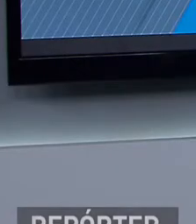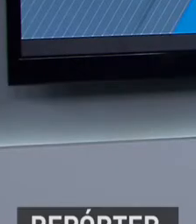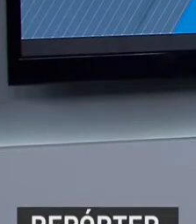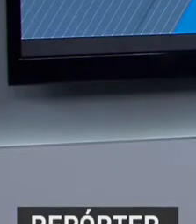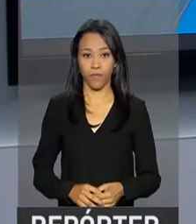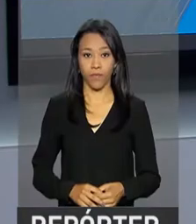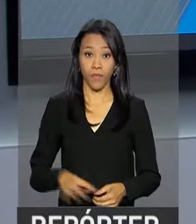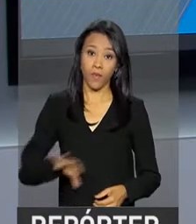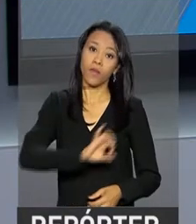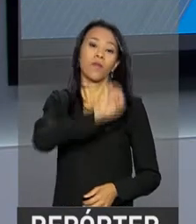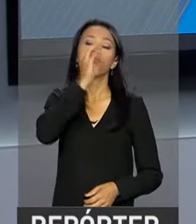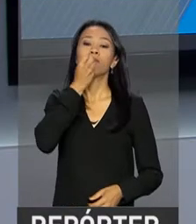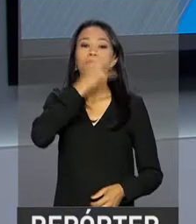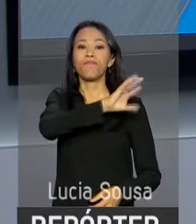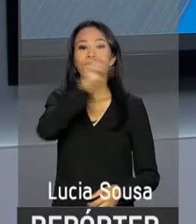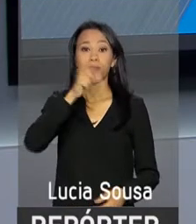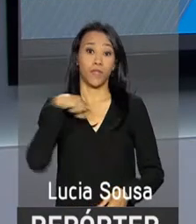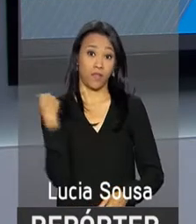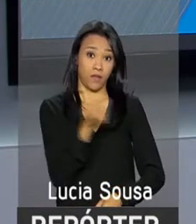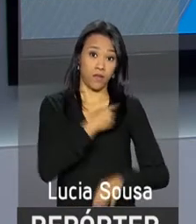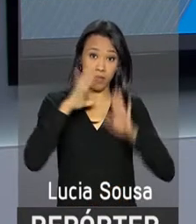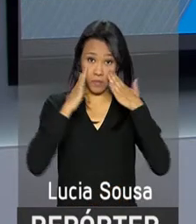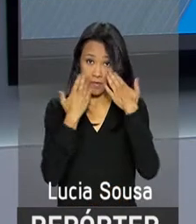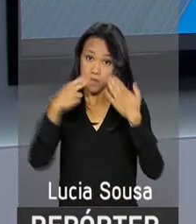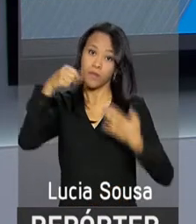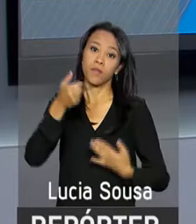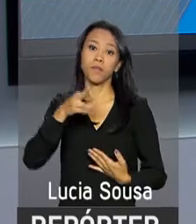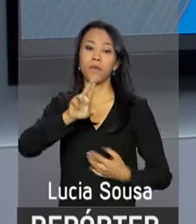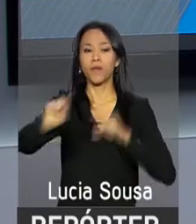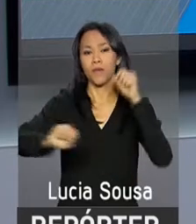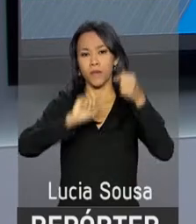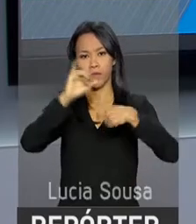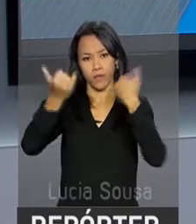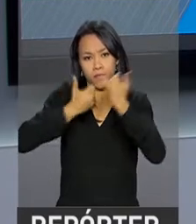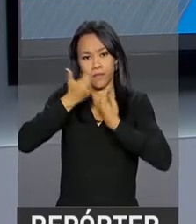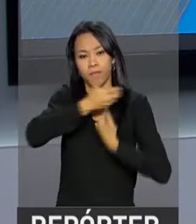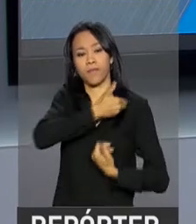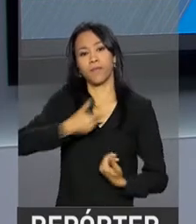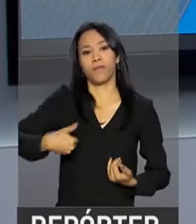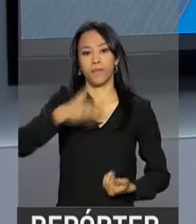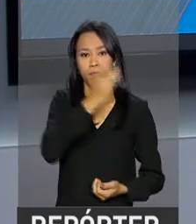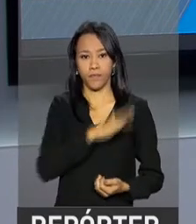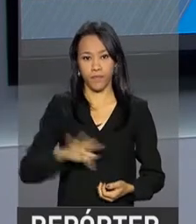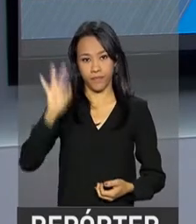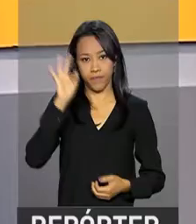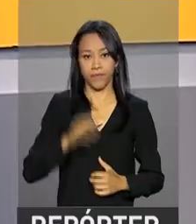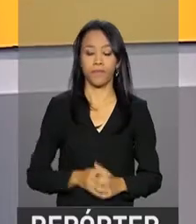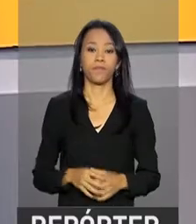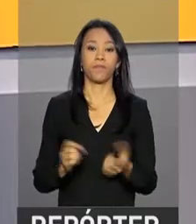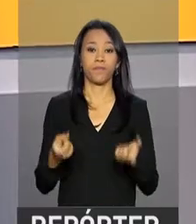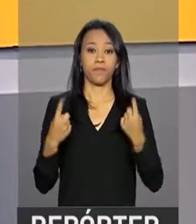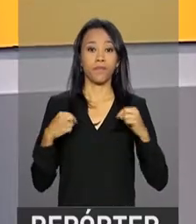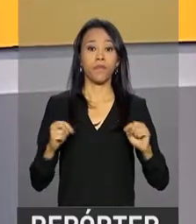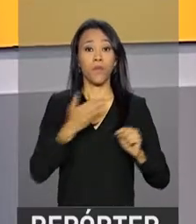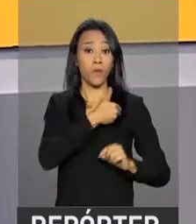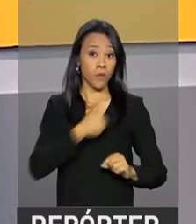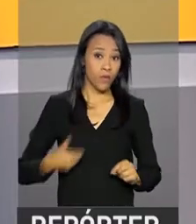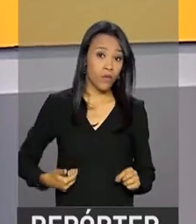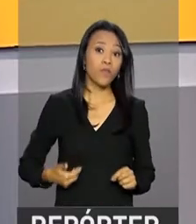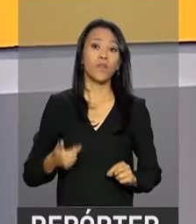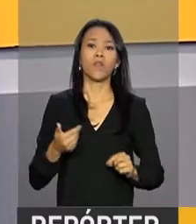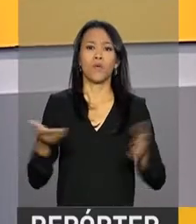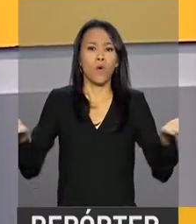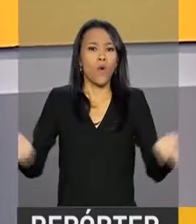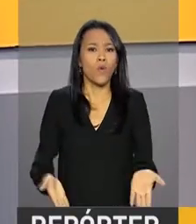olá bom dia estamos de volta com repórter nbr as notícias do governo federal o governo